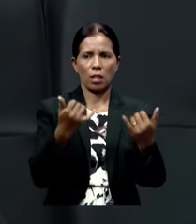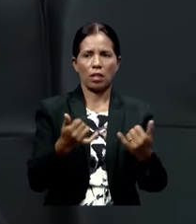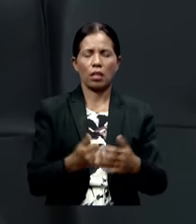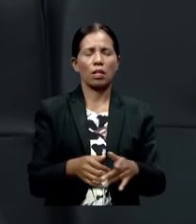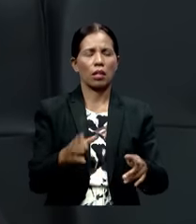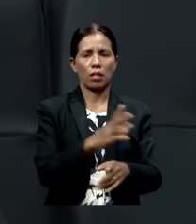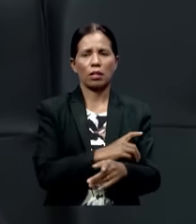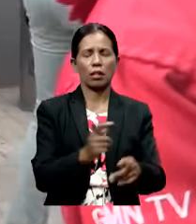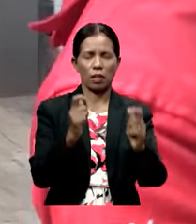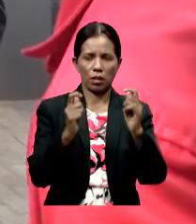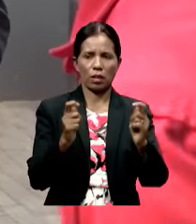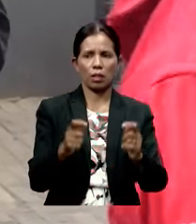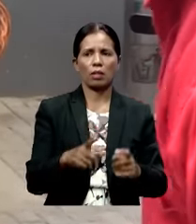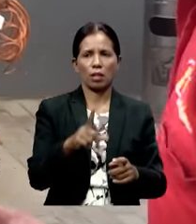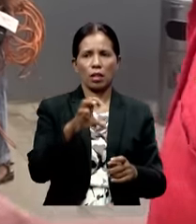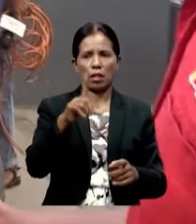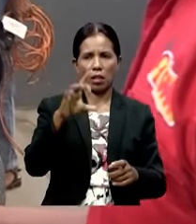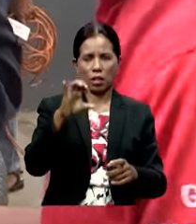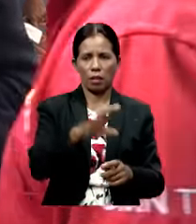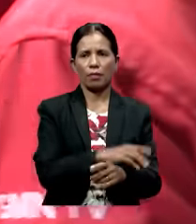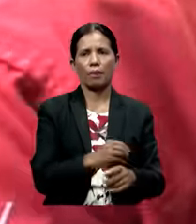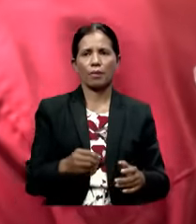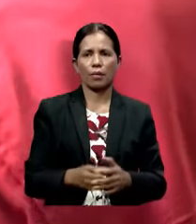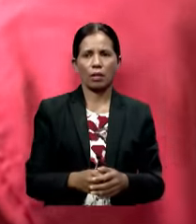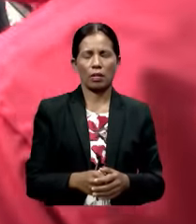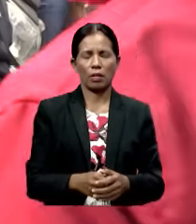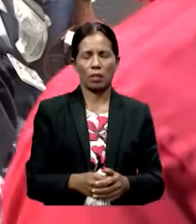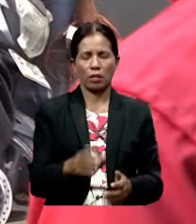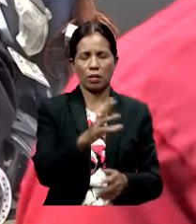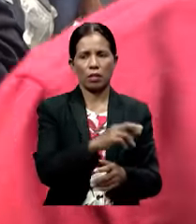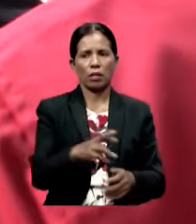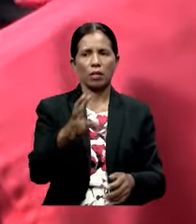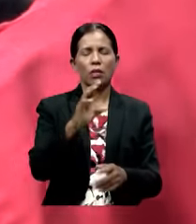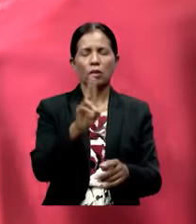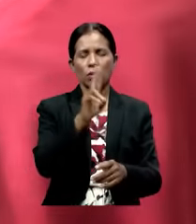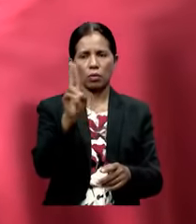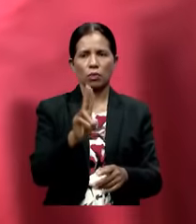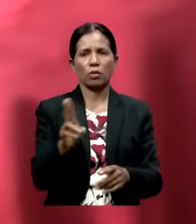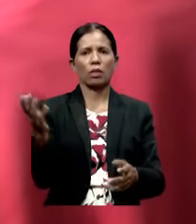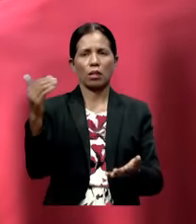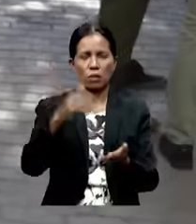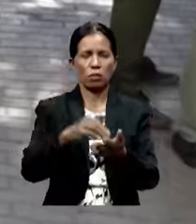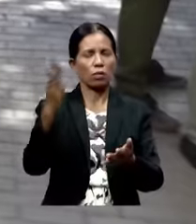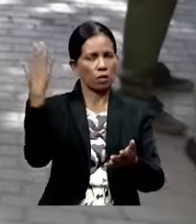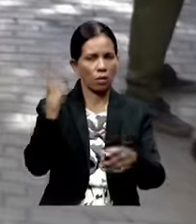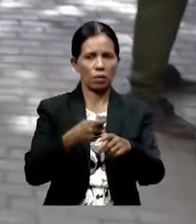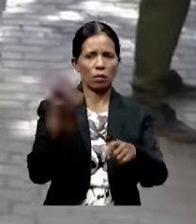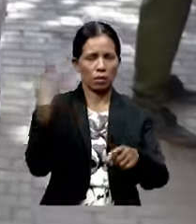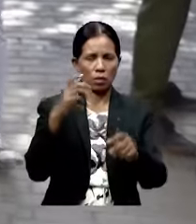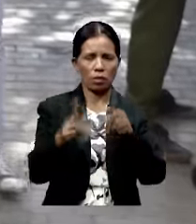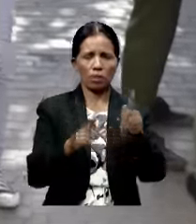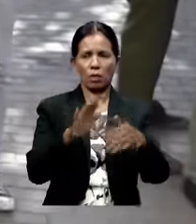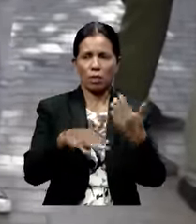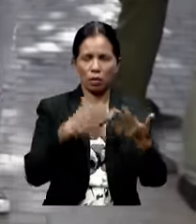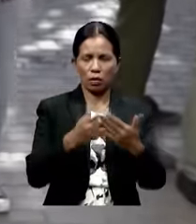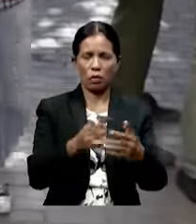tesela ia leline. O polêmica ne Rosero compromete se usa fila fala sistema anterior. No ne candidato